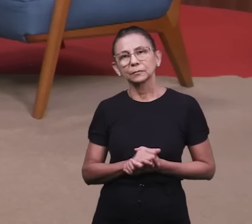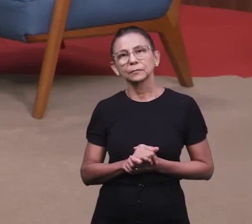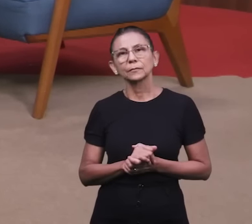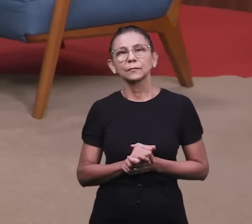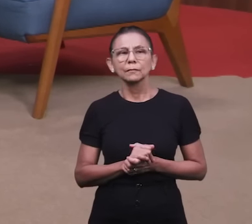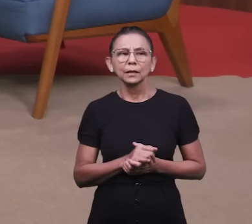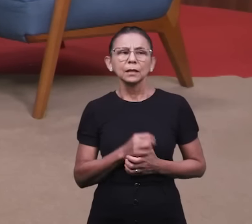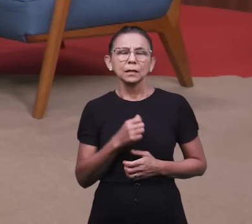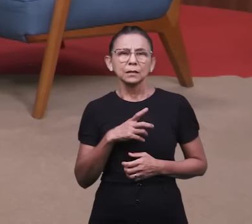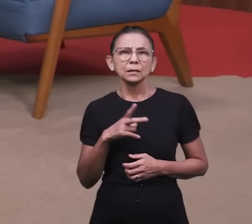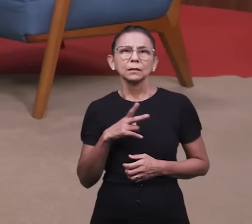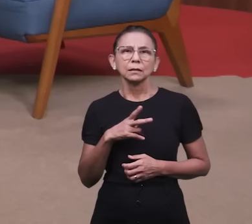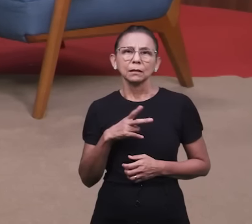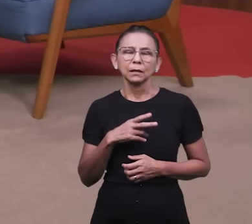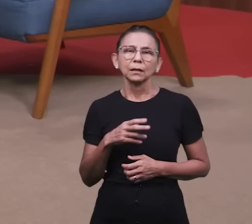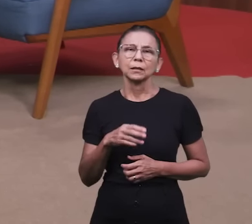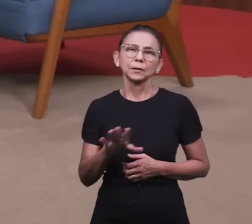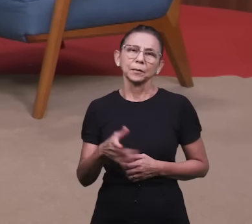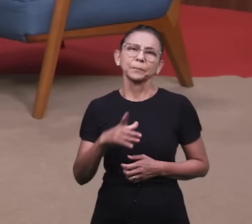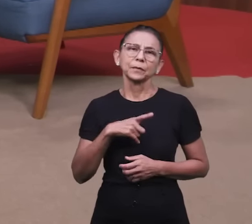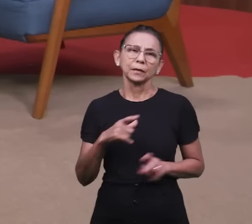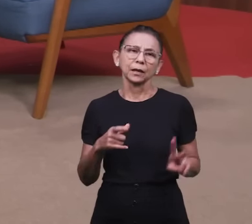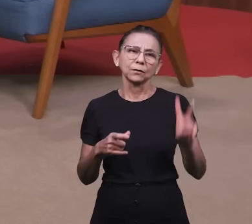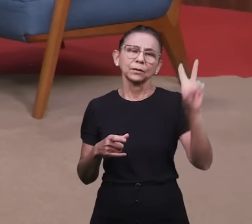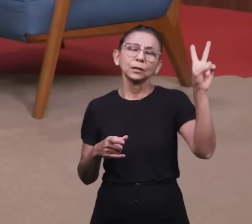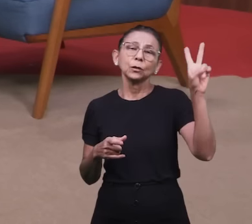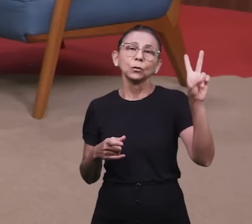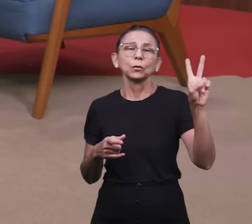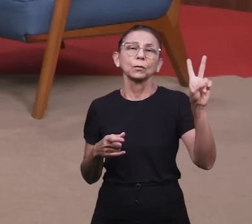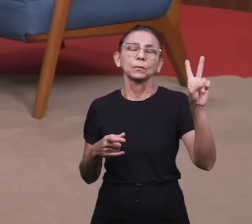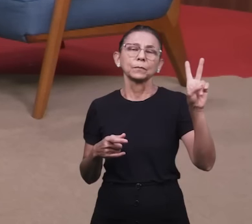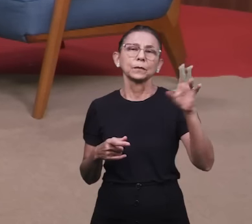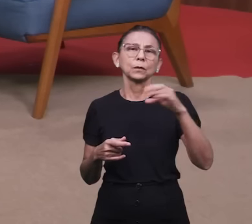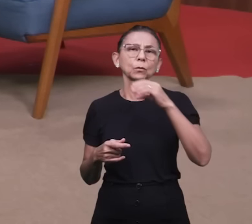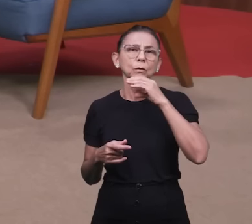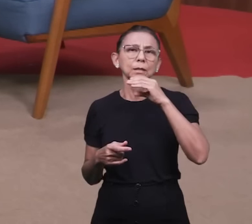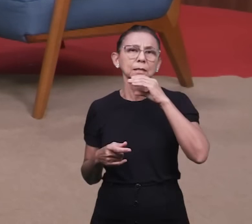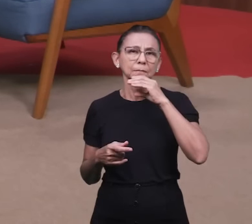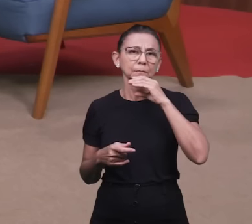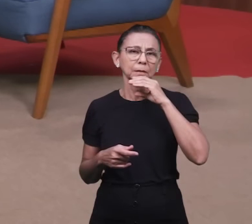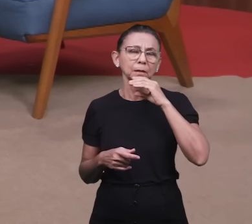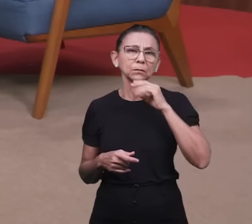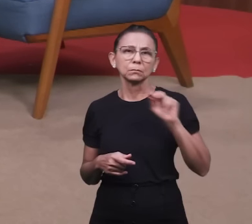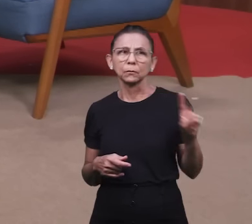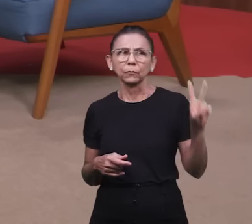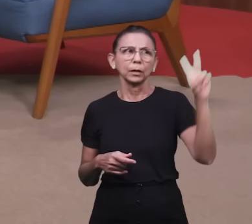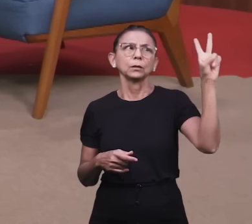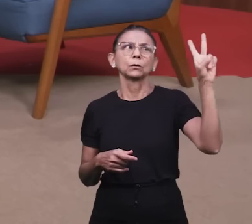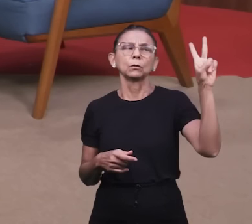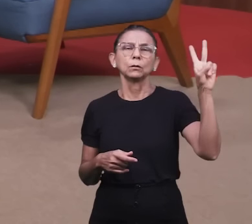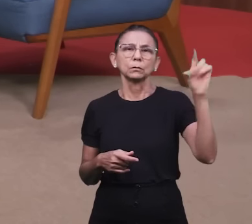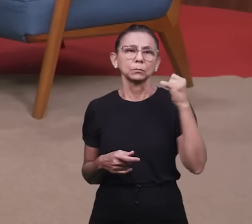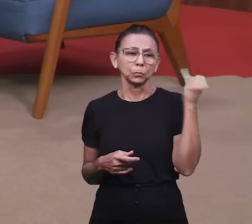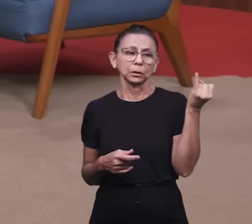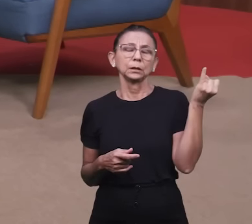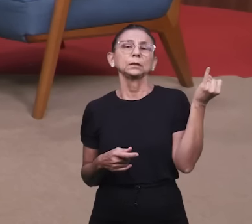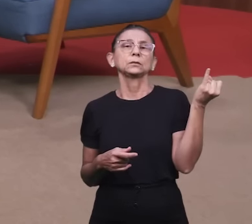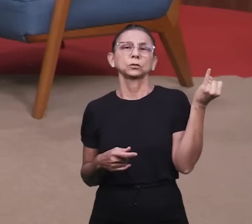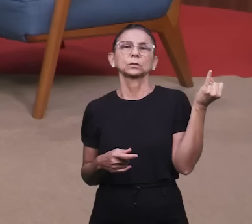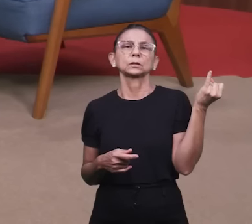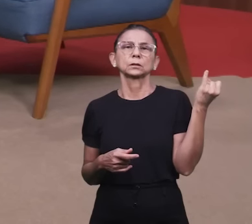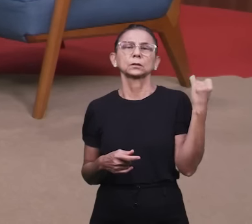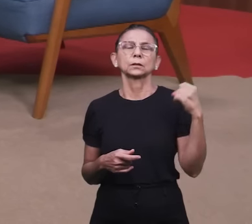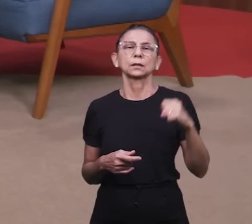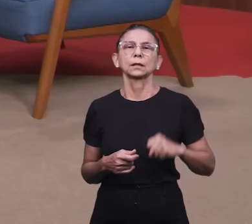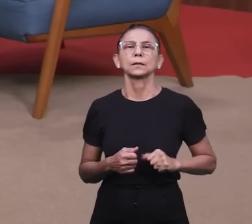só não gera salvação eu ia falar exatamente o Sergio o conhecimento não é ruim é importante